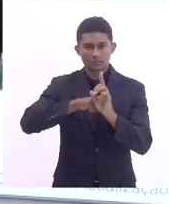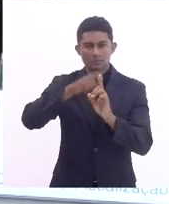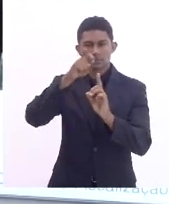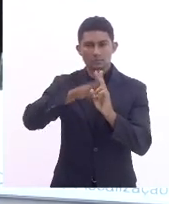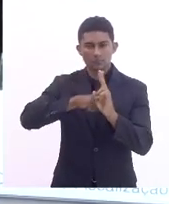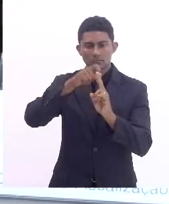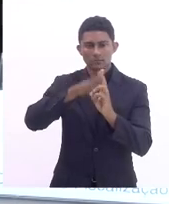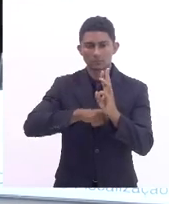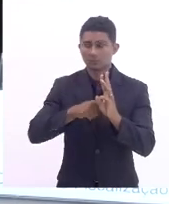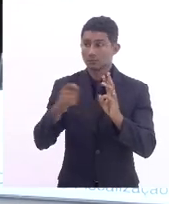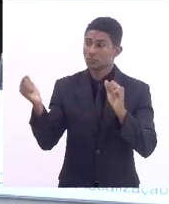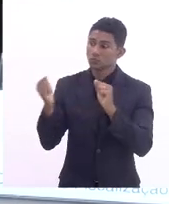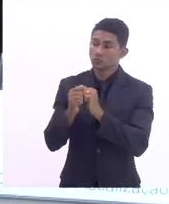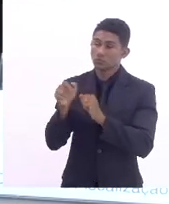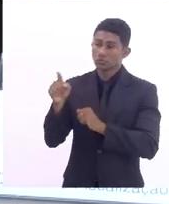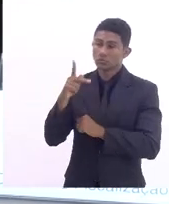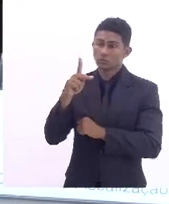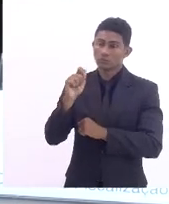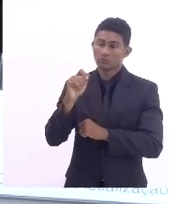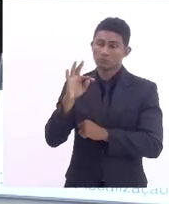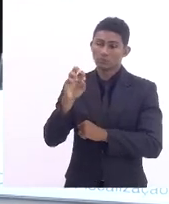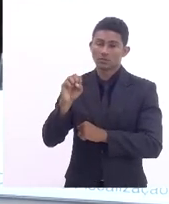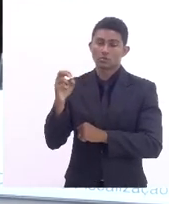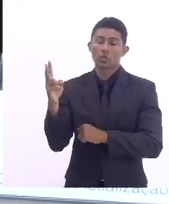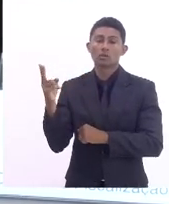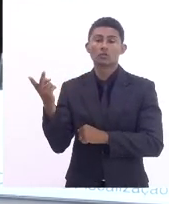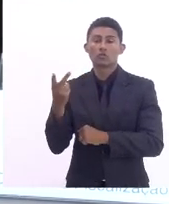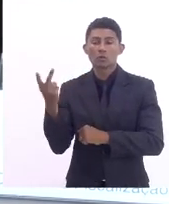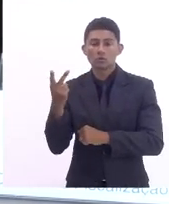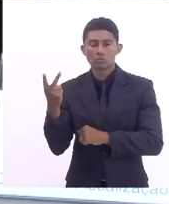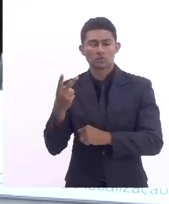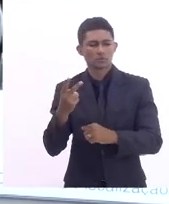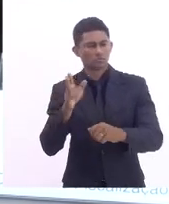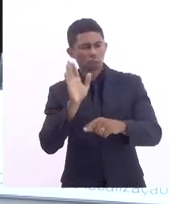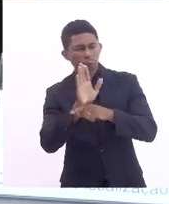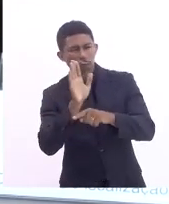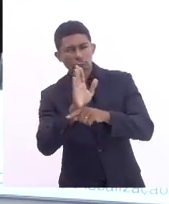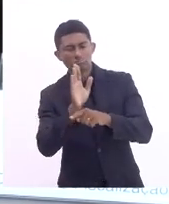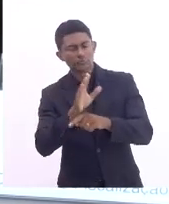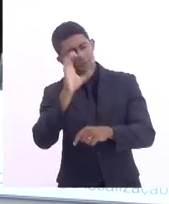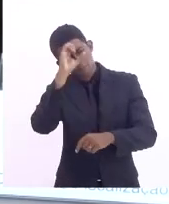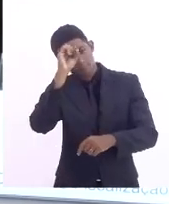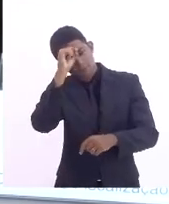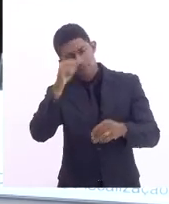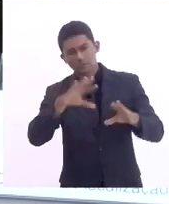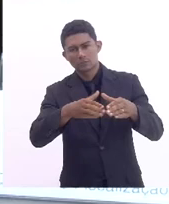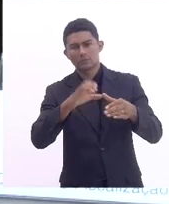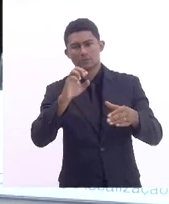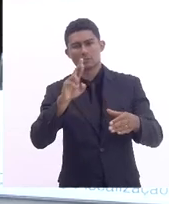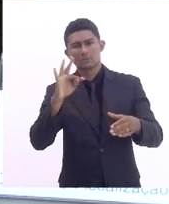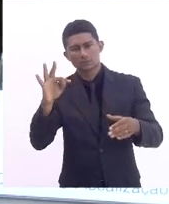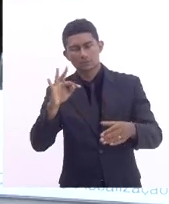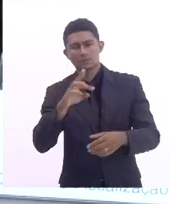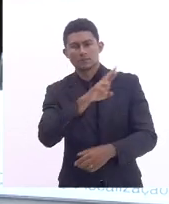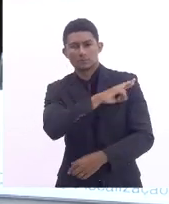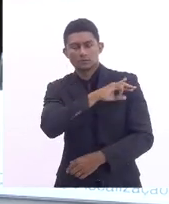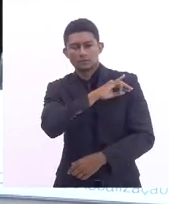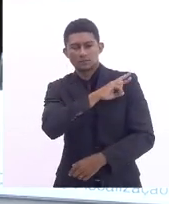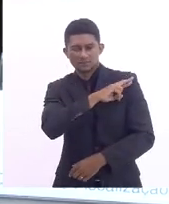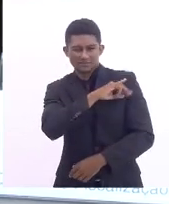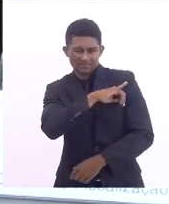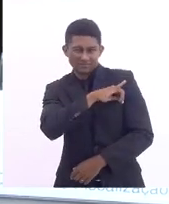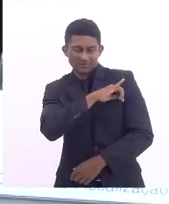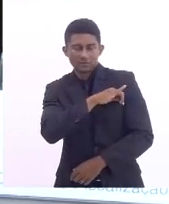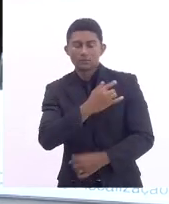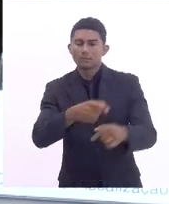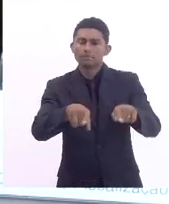ainda junto com o cartório interventor aprende não só não só sobre o crp Rio de Janeiro sobre aqueles funcionários que lá estão